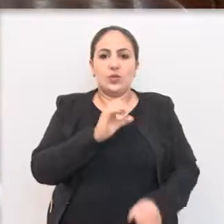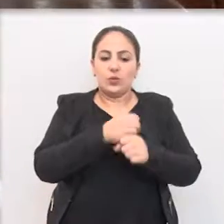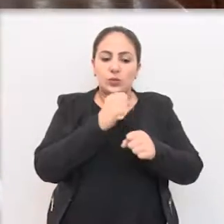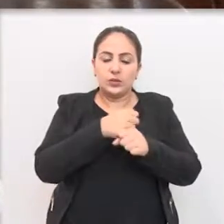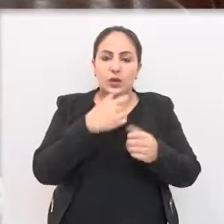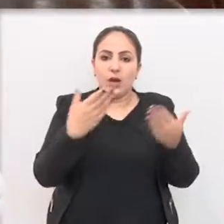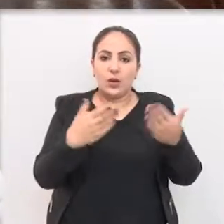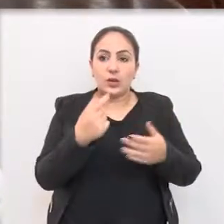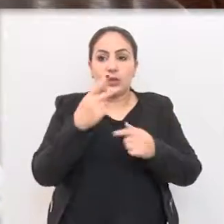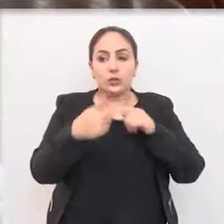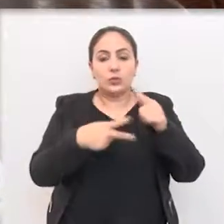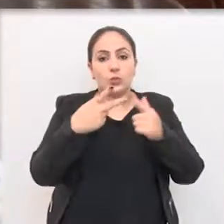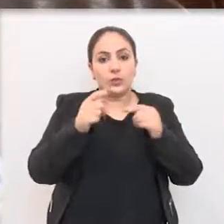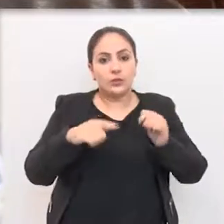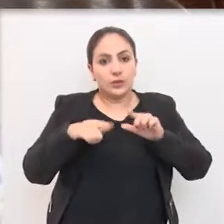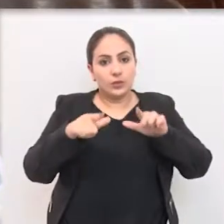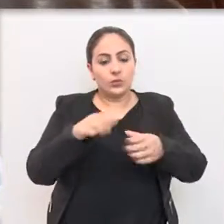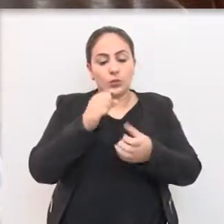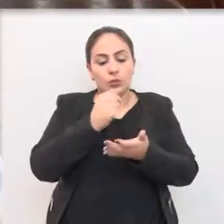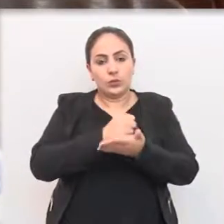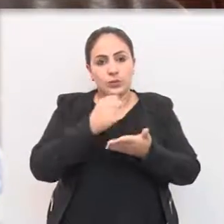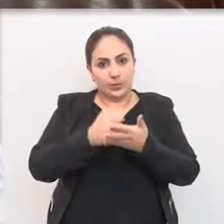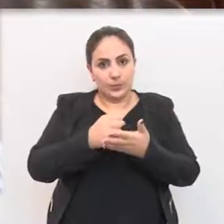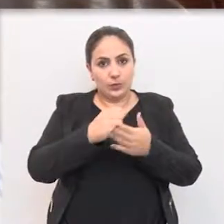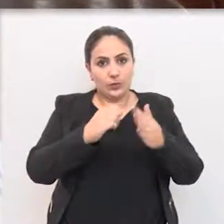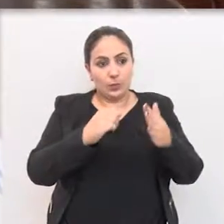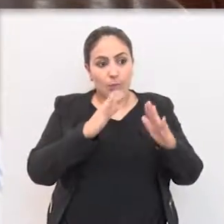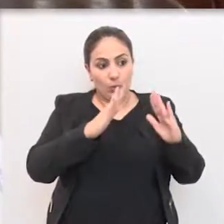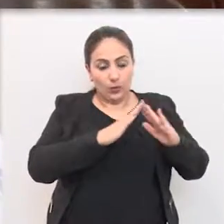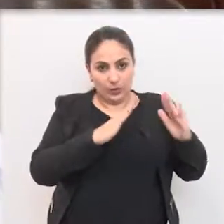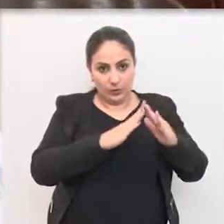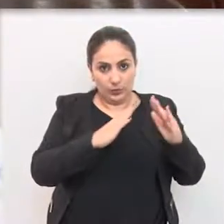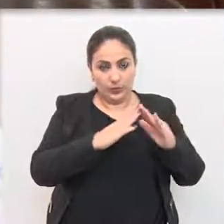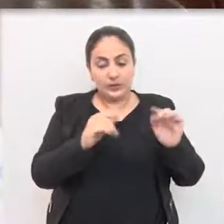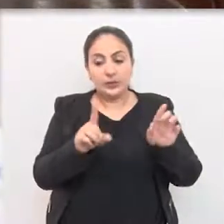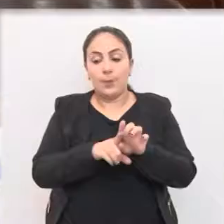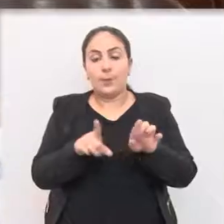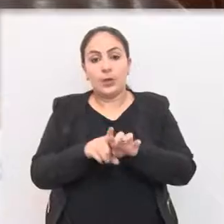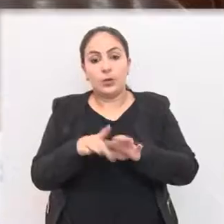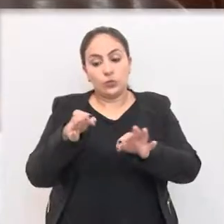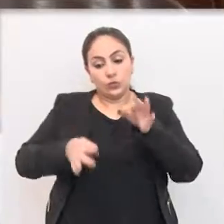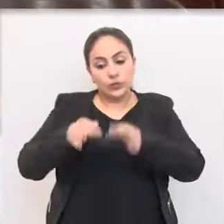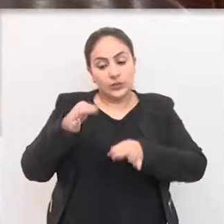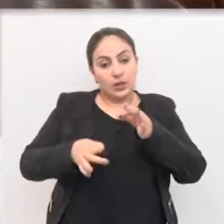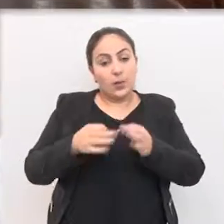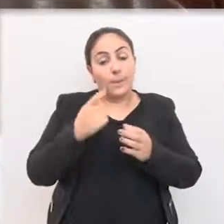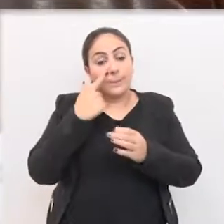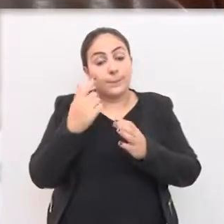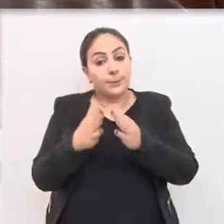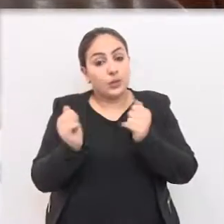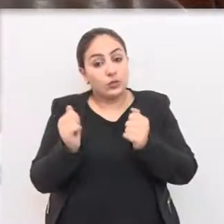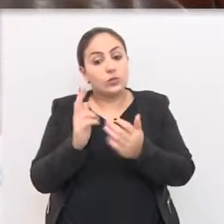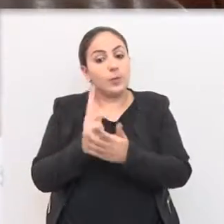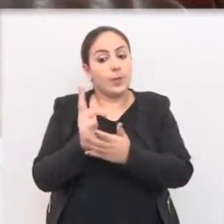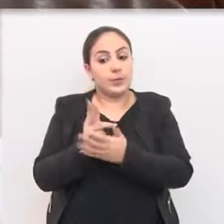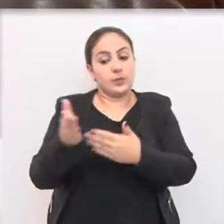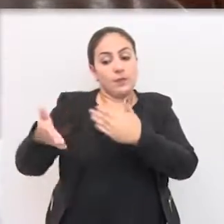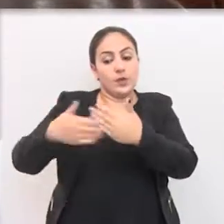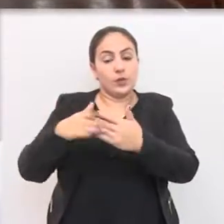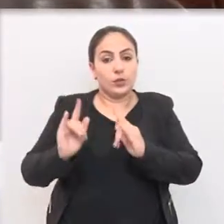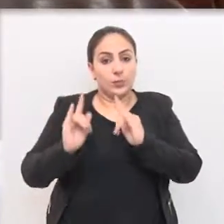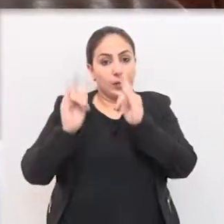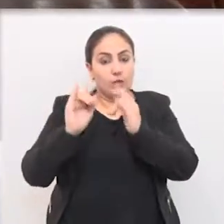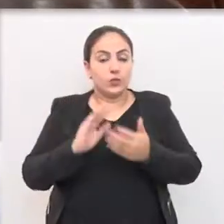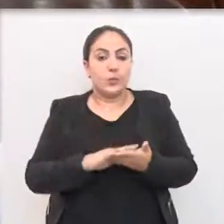2 laudos, o contratado pelos moradores e o judicial, assim, solicitando que se permaneça a